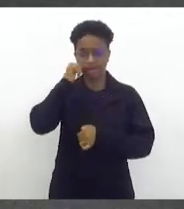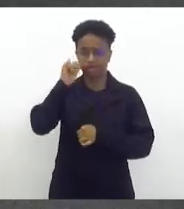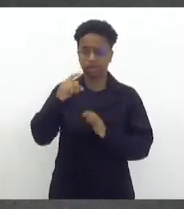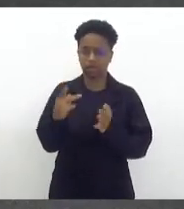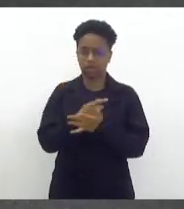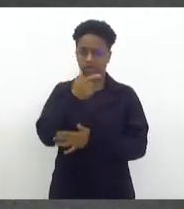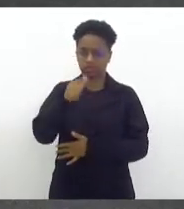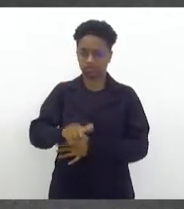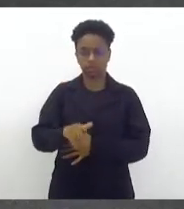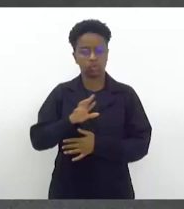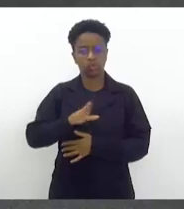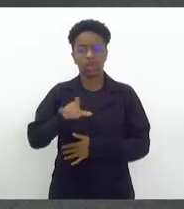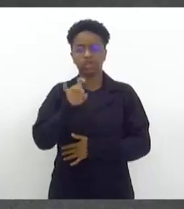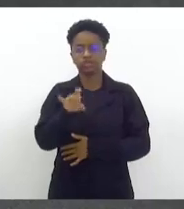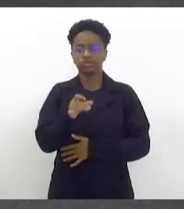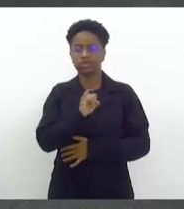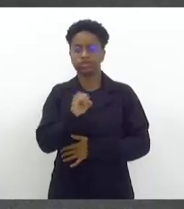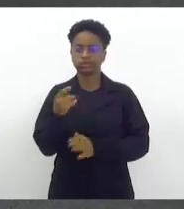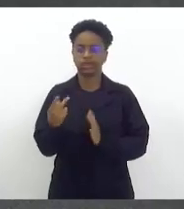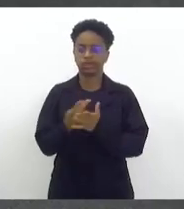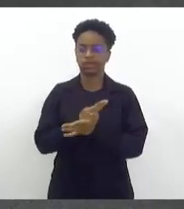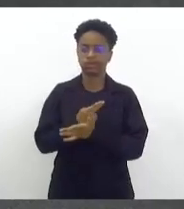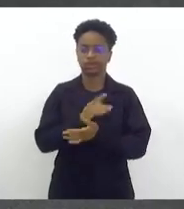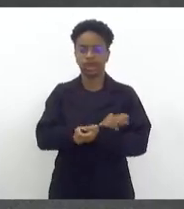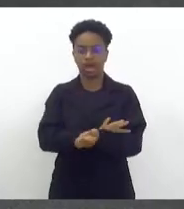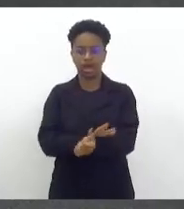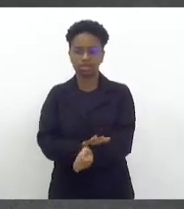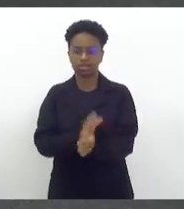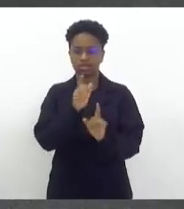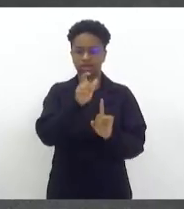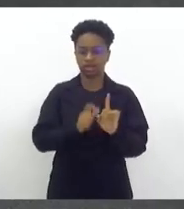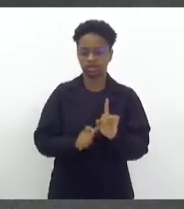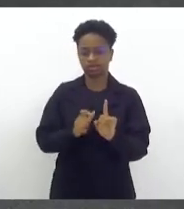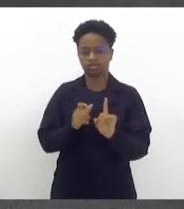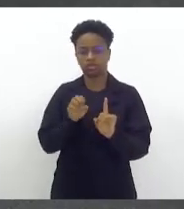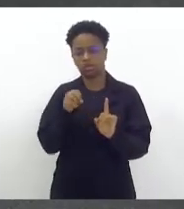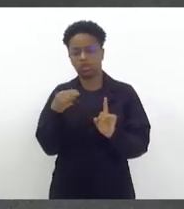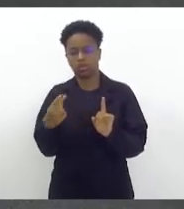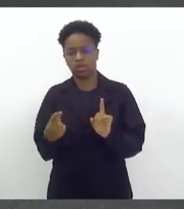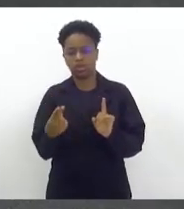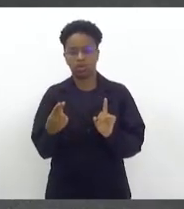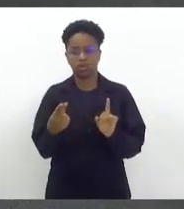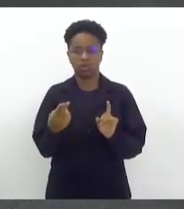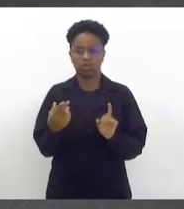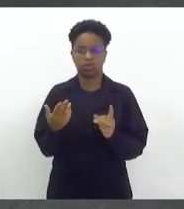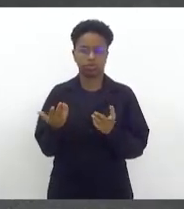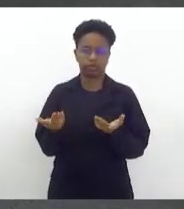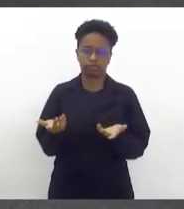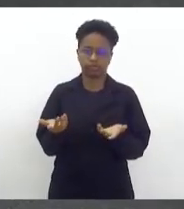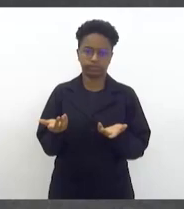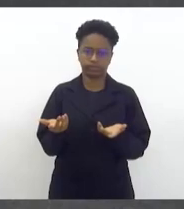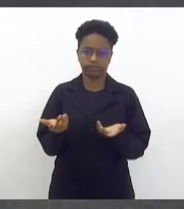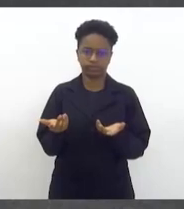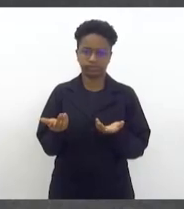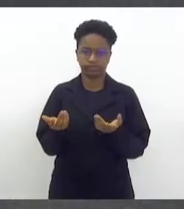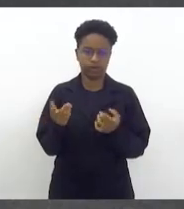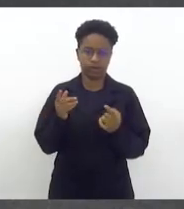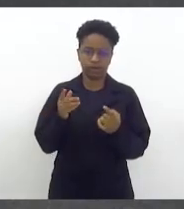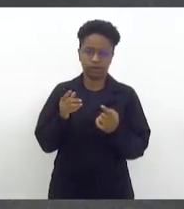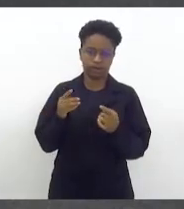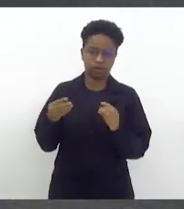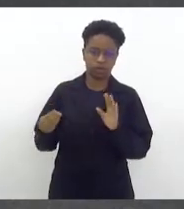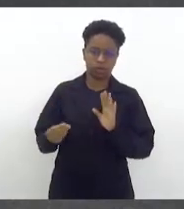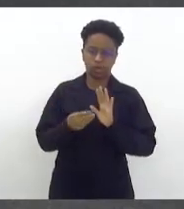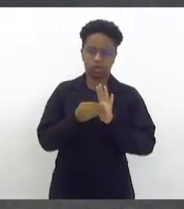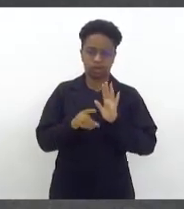não só quando a gente tem um racista que seja, enfim, enquadrado na forma da